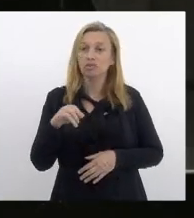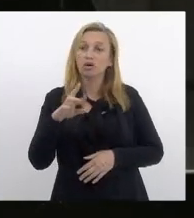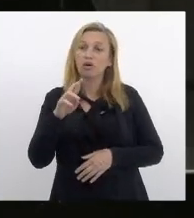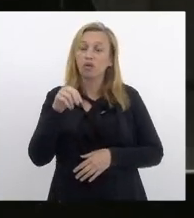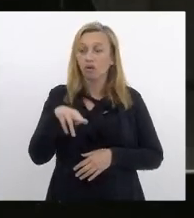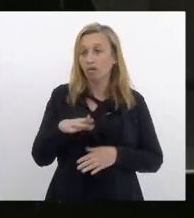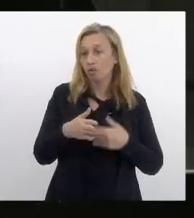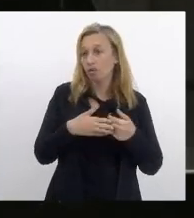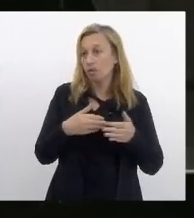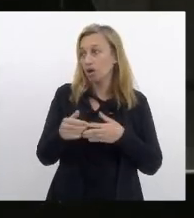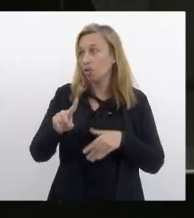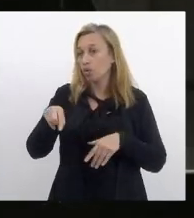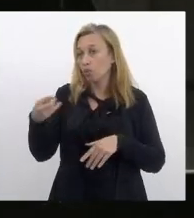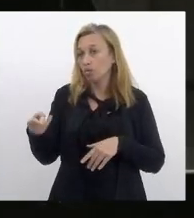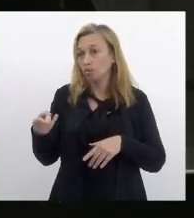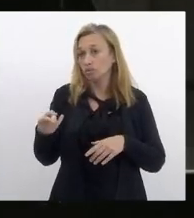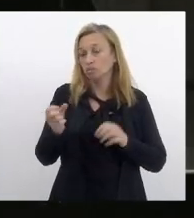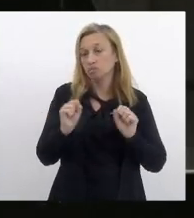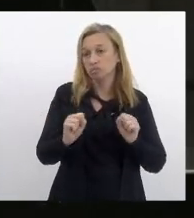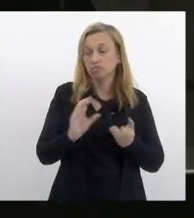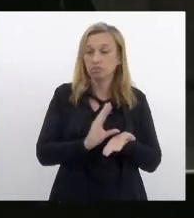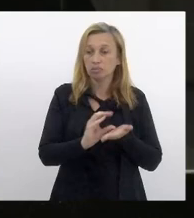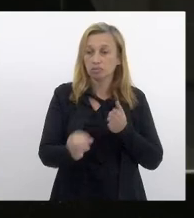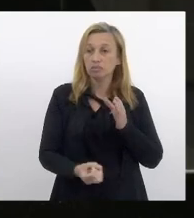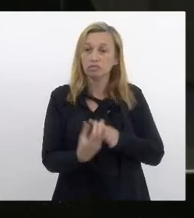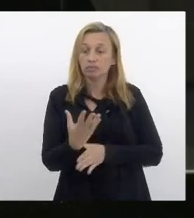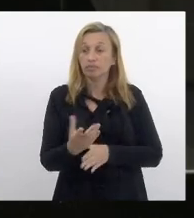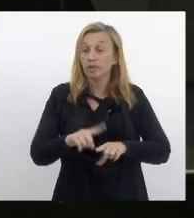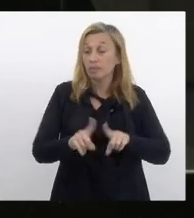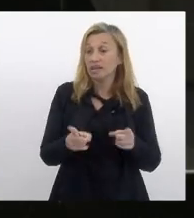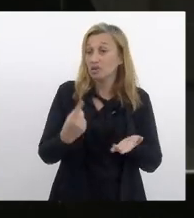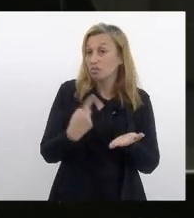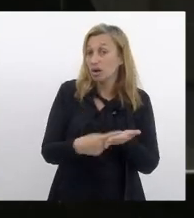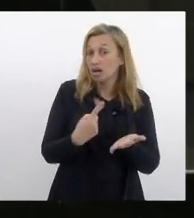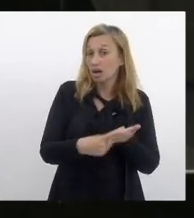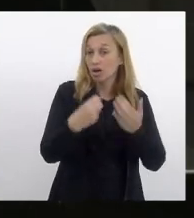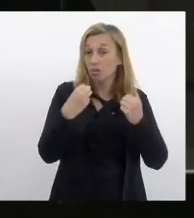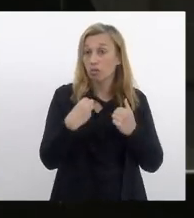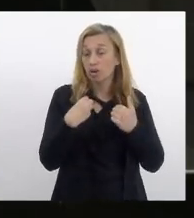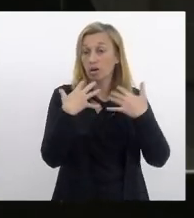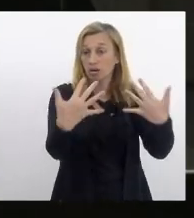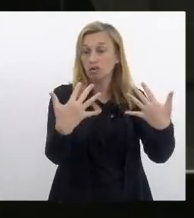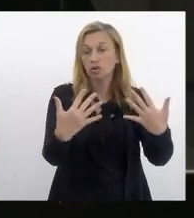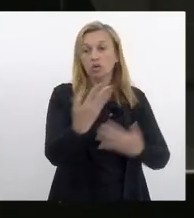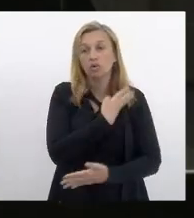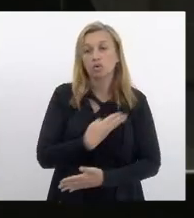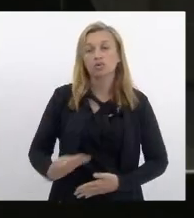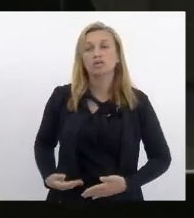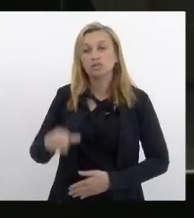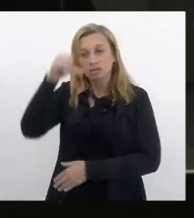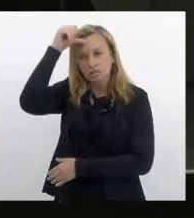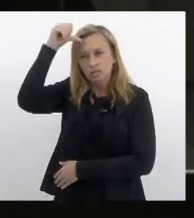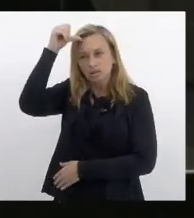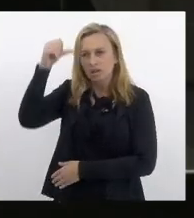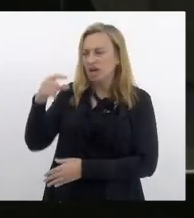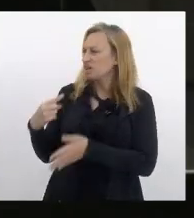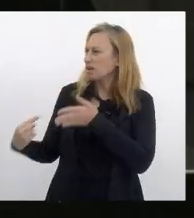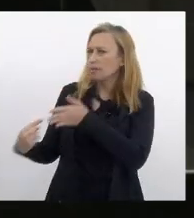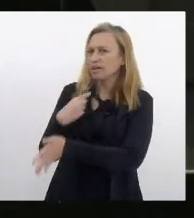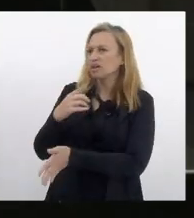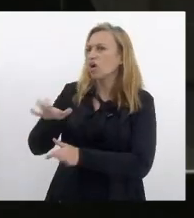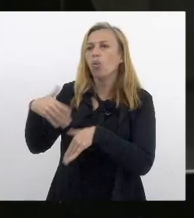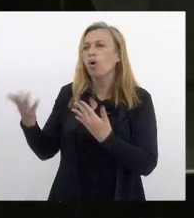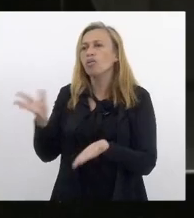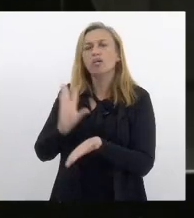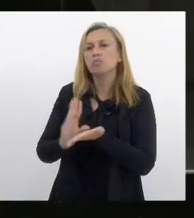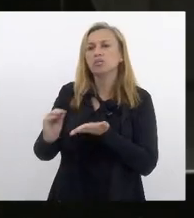algo parecido, talvez eu tivesse que dizer a pauta. Mas se eu marcar uma audiência com o governador Cláudio Castro, ele não me pergunta qual é a